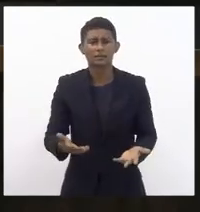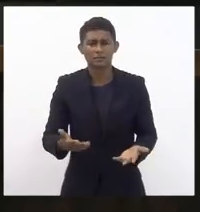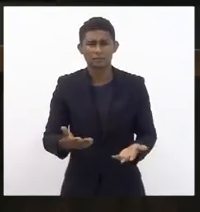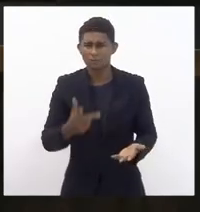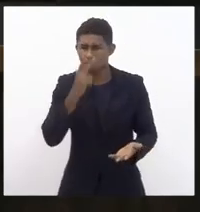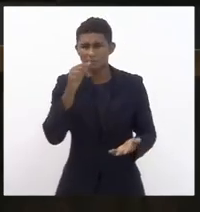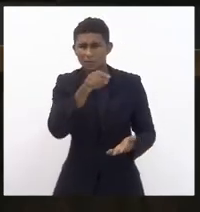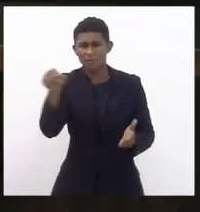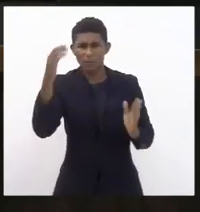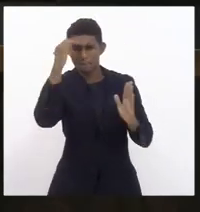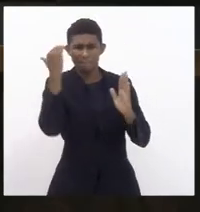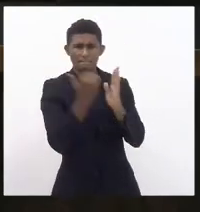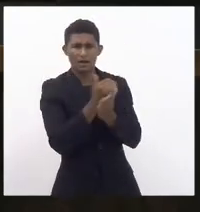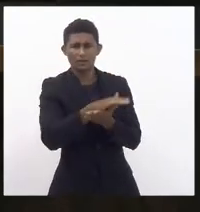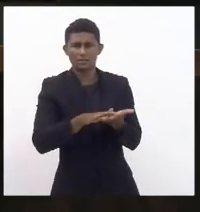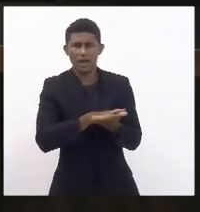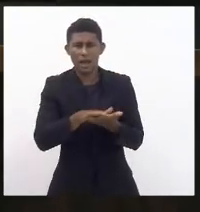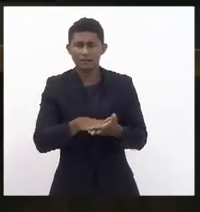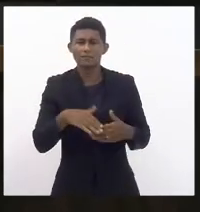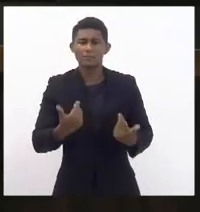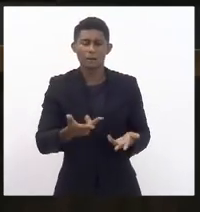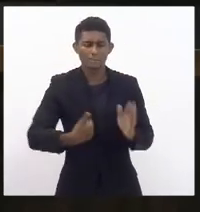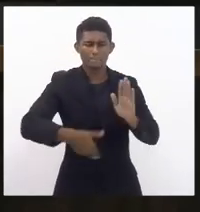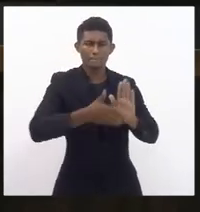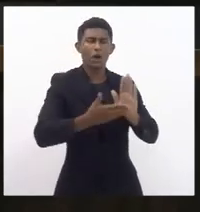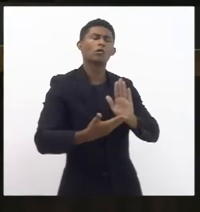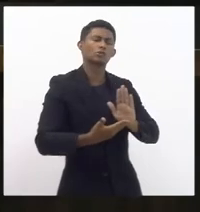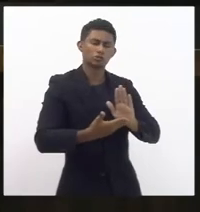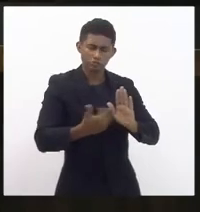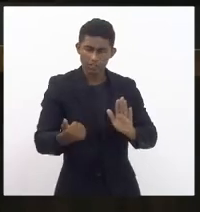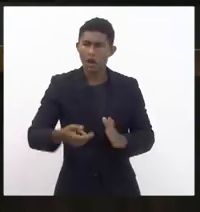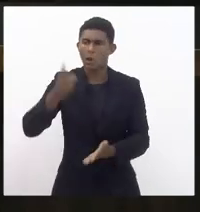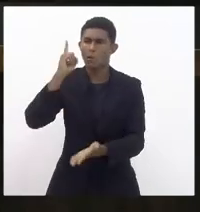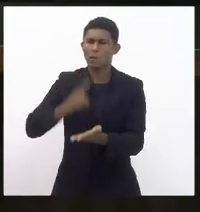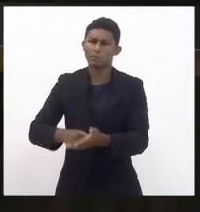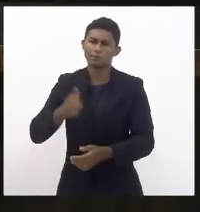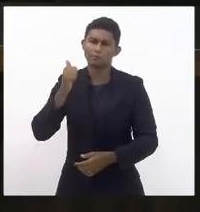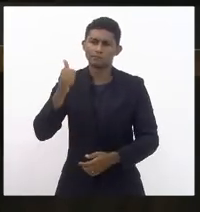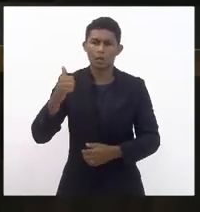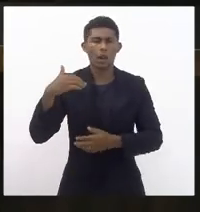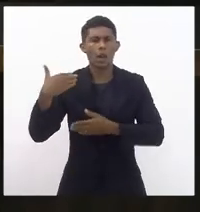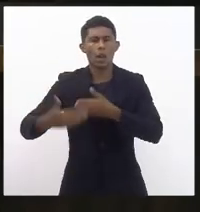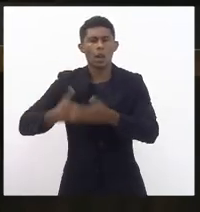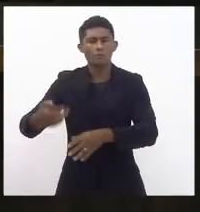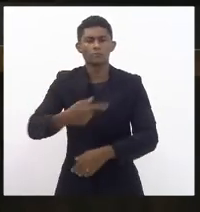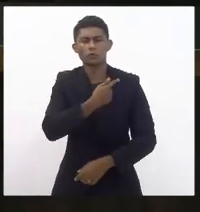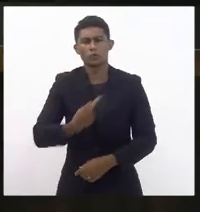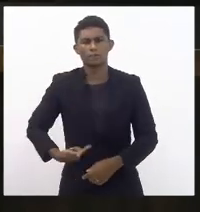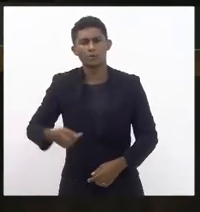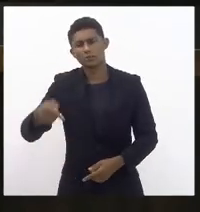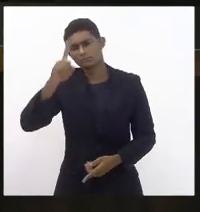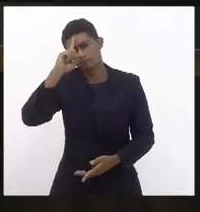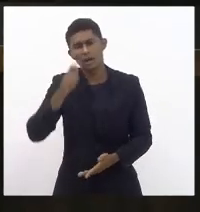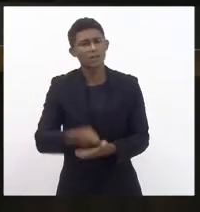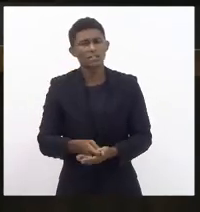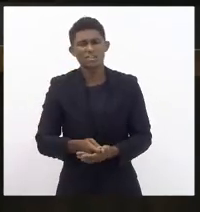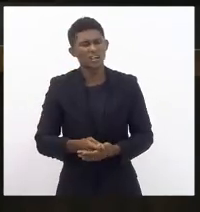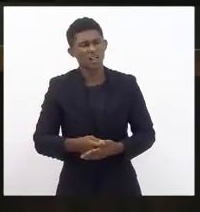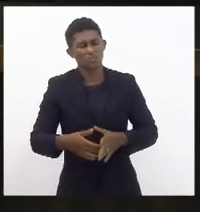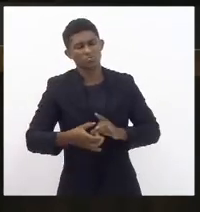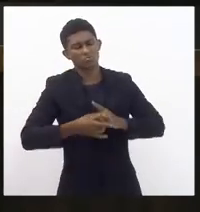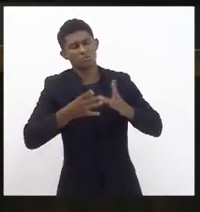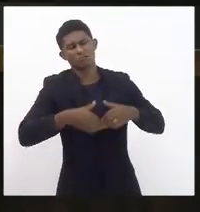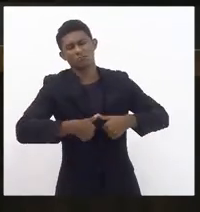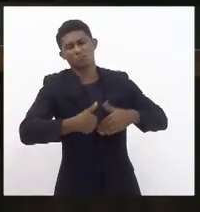ser cumpridos então a gente retira de pauta firmam acordo e depois do governo decide alguma coisa